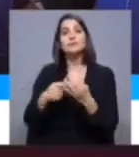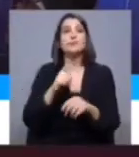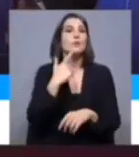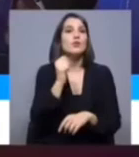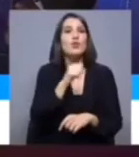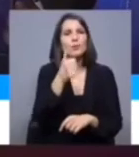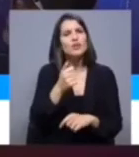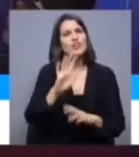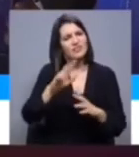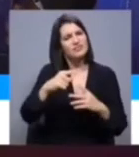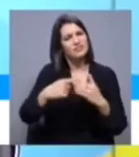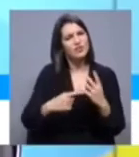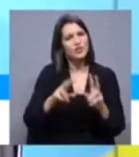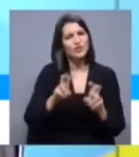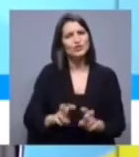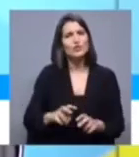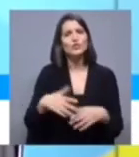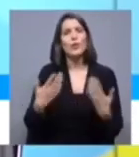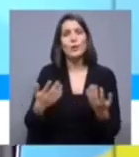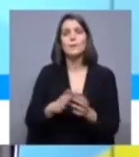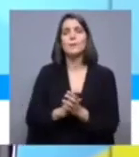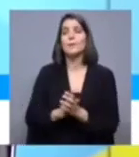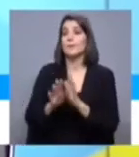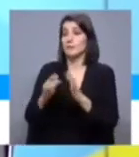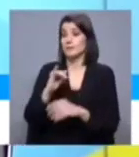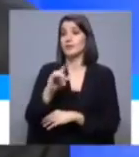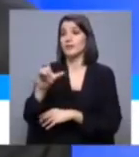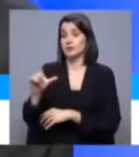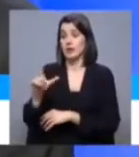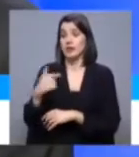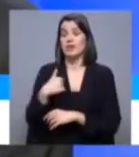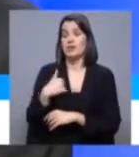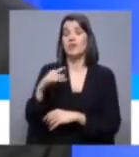nomeadamente aquele. Já vamos às questões. Mas nomeadamente aquele que a